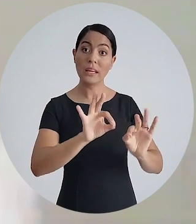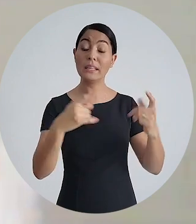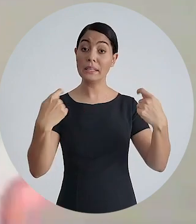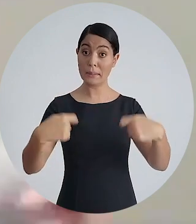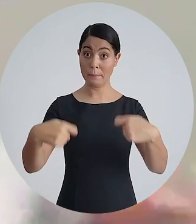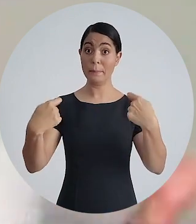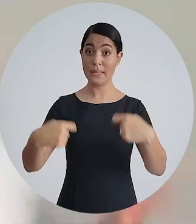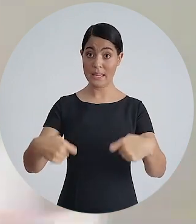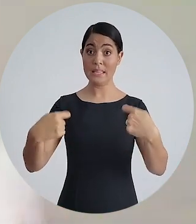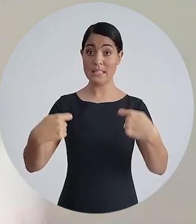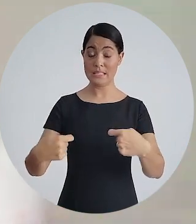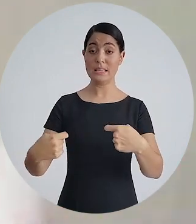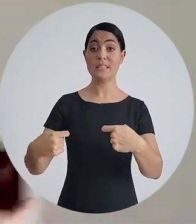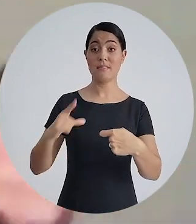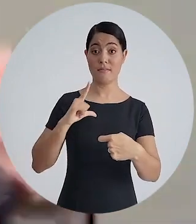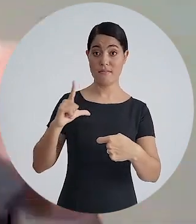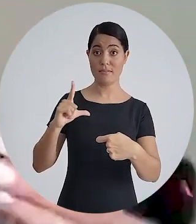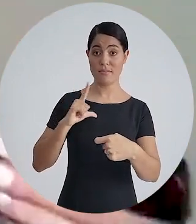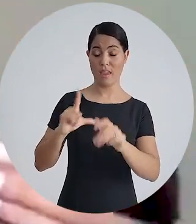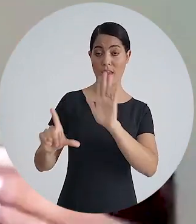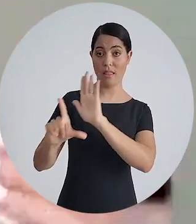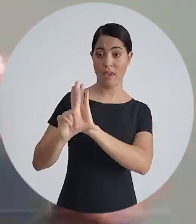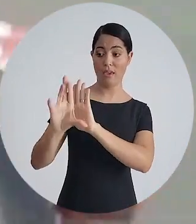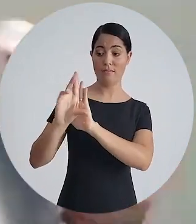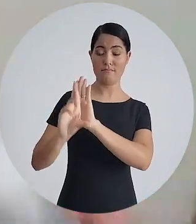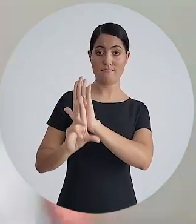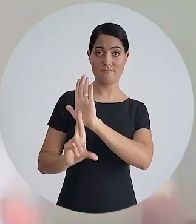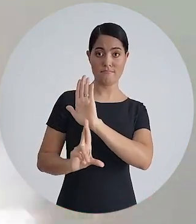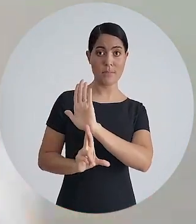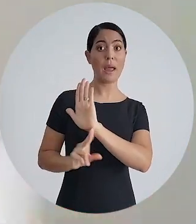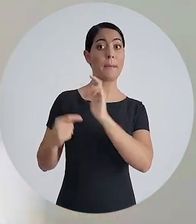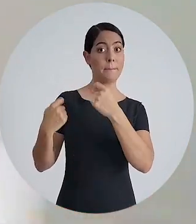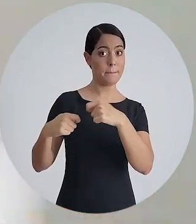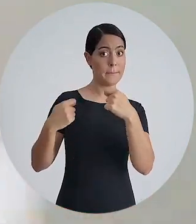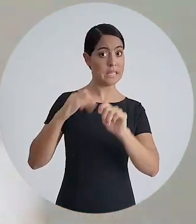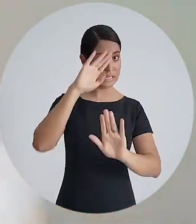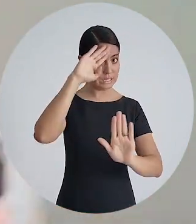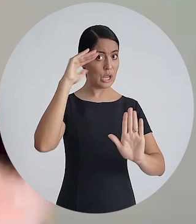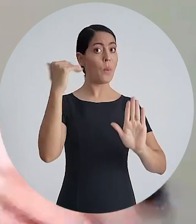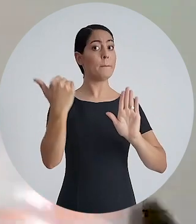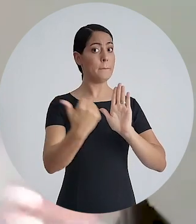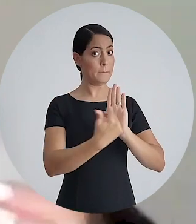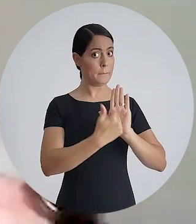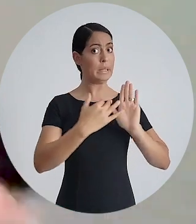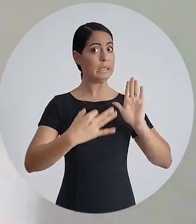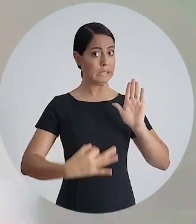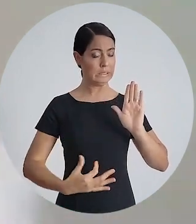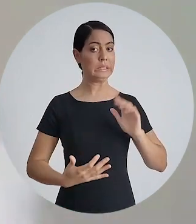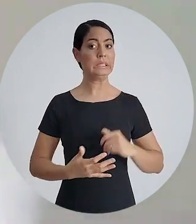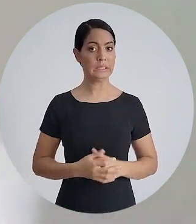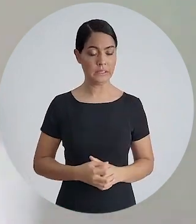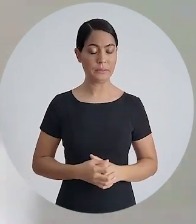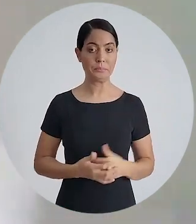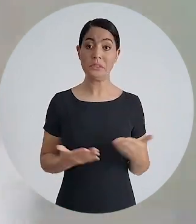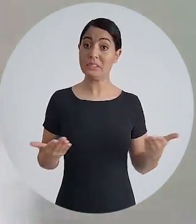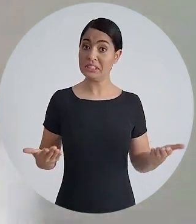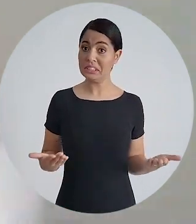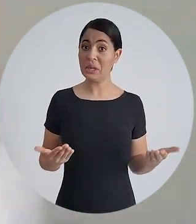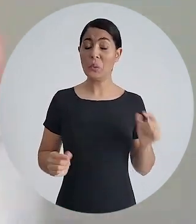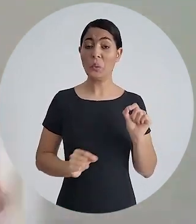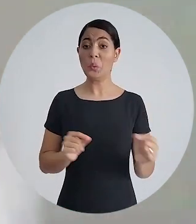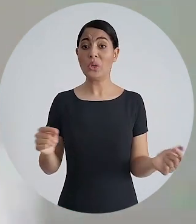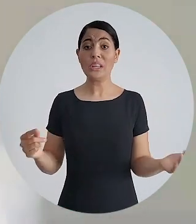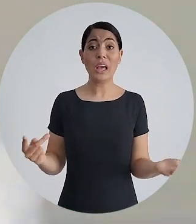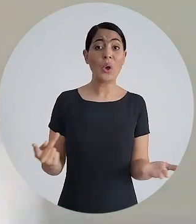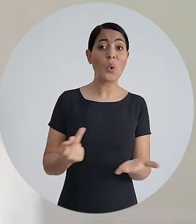são regulados por inúmeras normas, inúmeras regras. E aqui, que é o